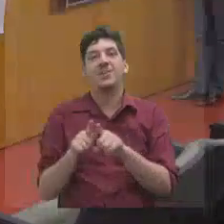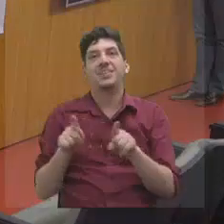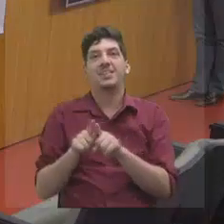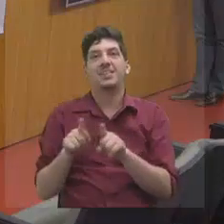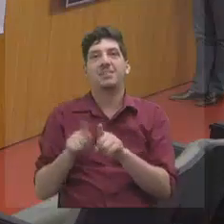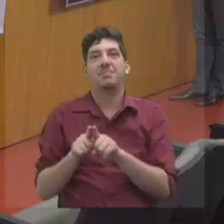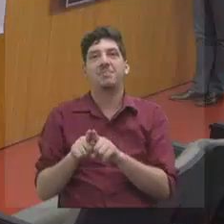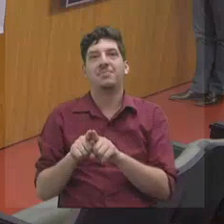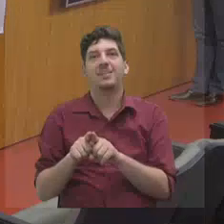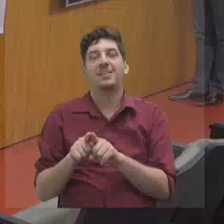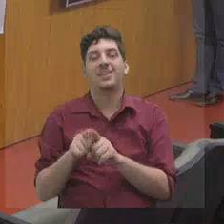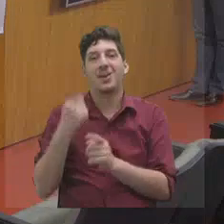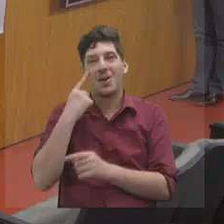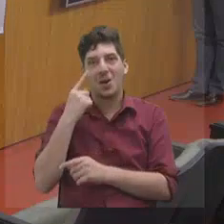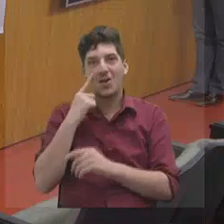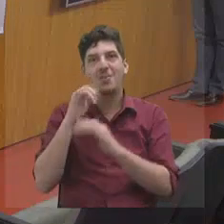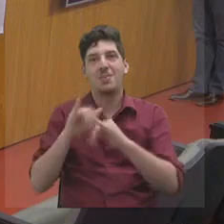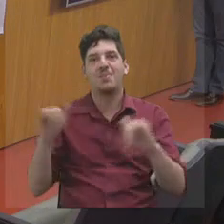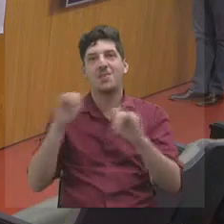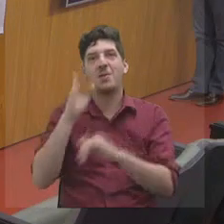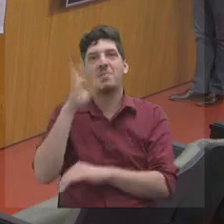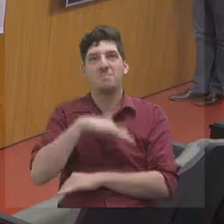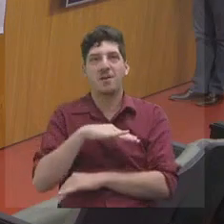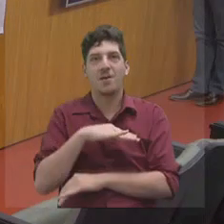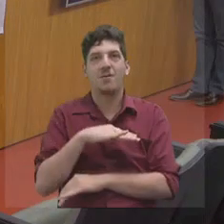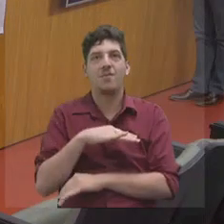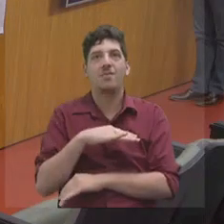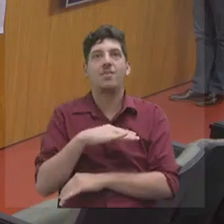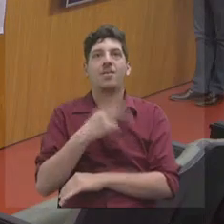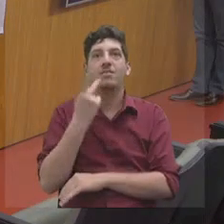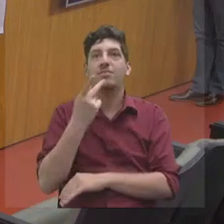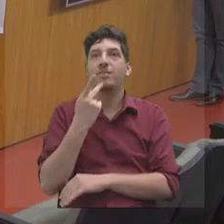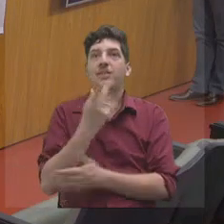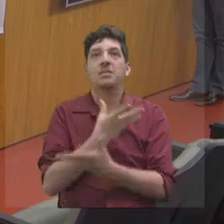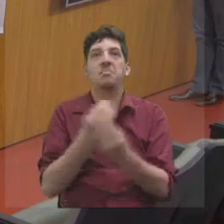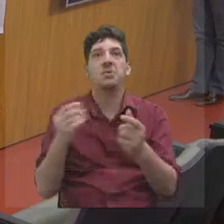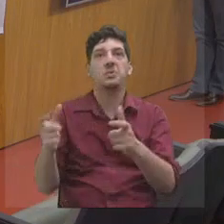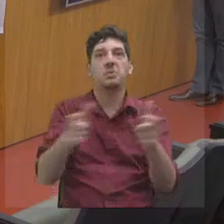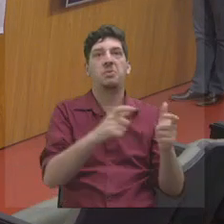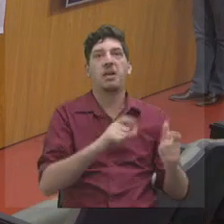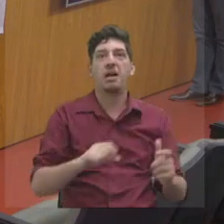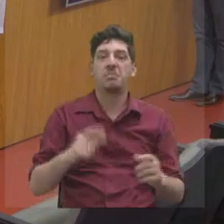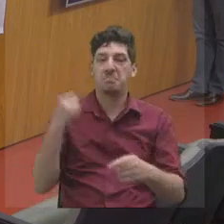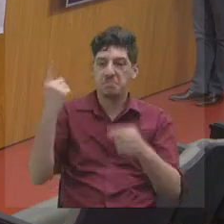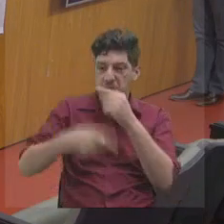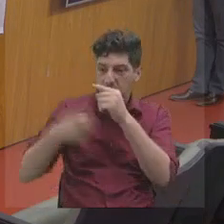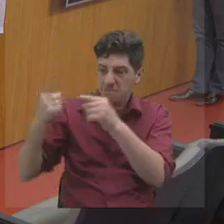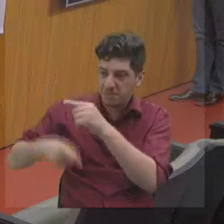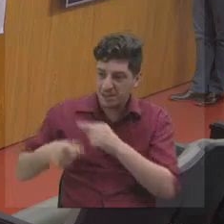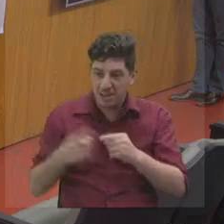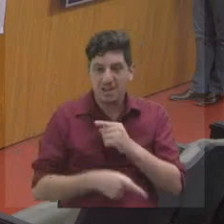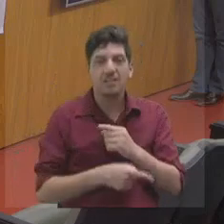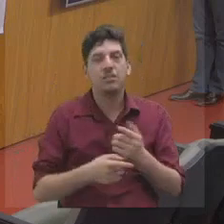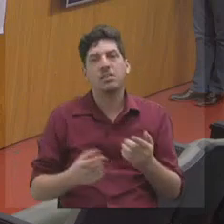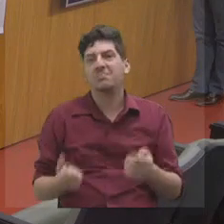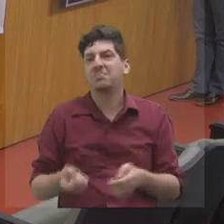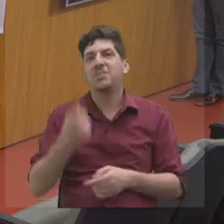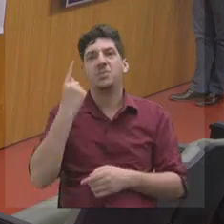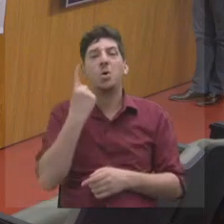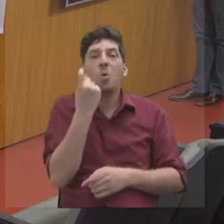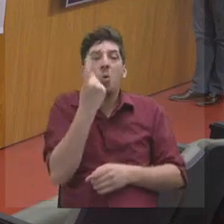maldade da mídia né centenas de lugar estava impedido hein Rodrigo que absurdo uma da cidade estava impedido foi